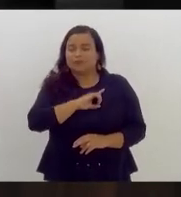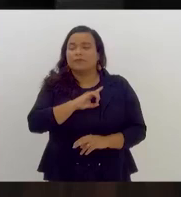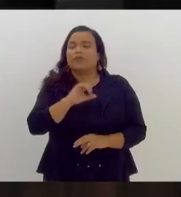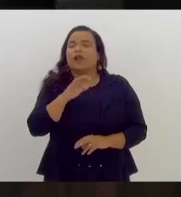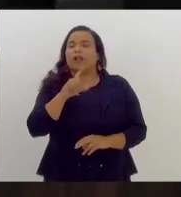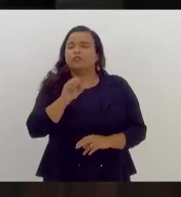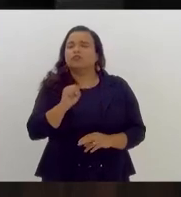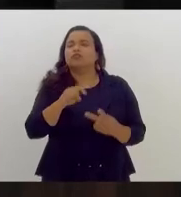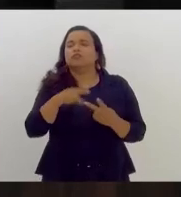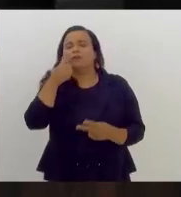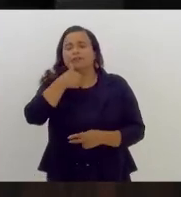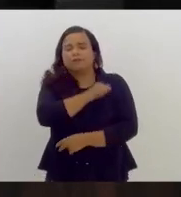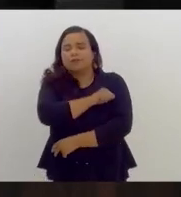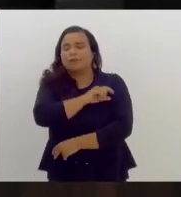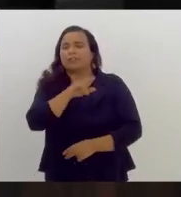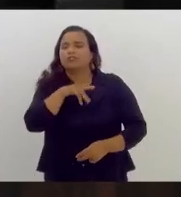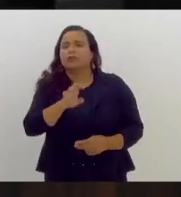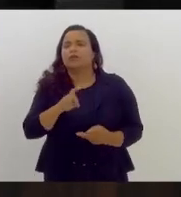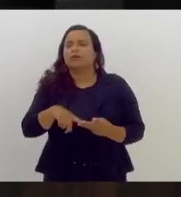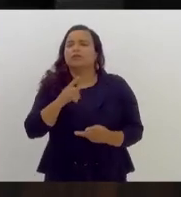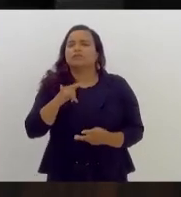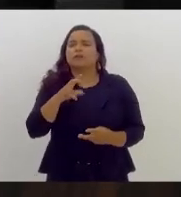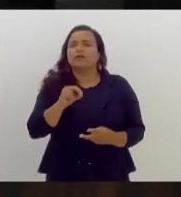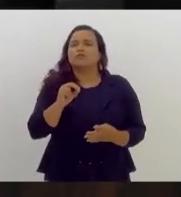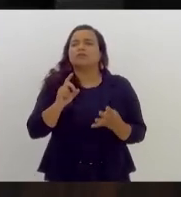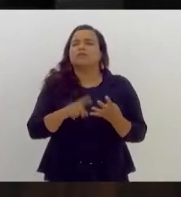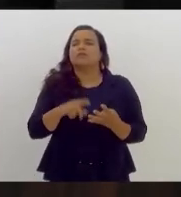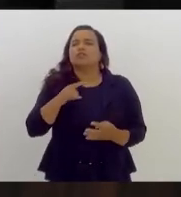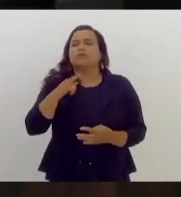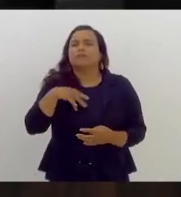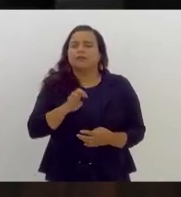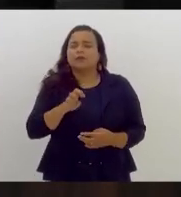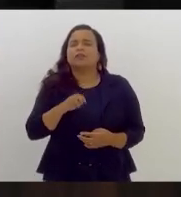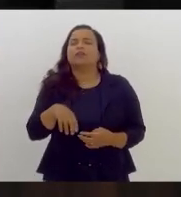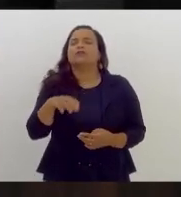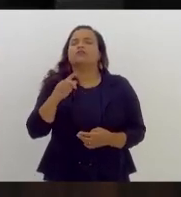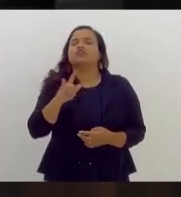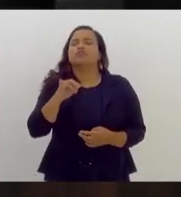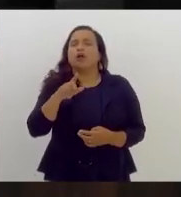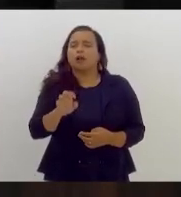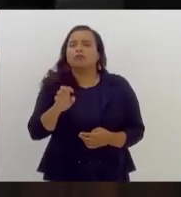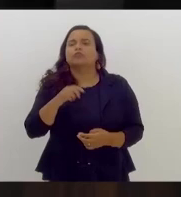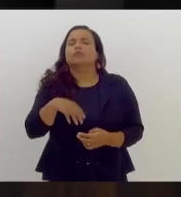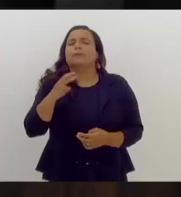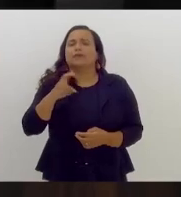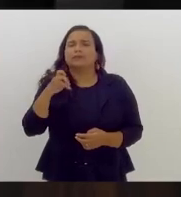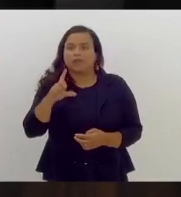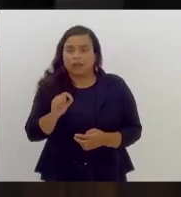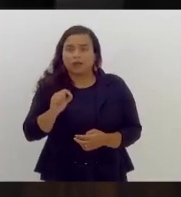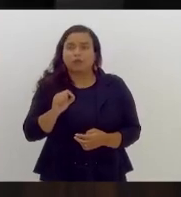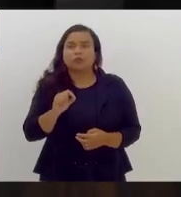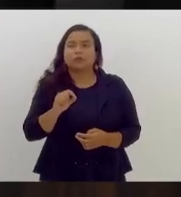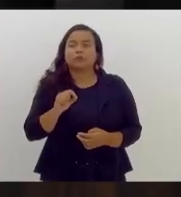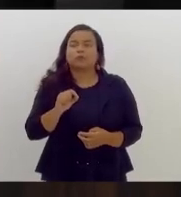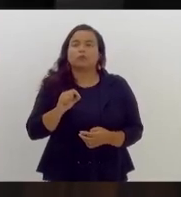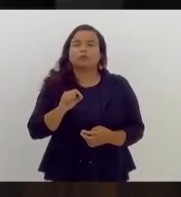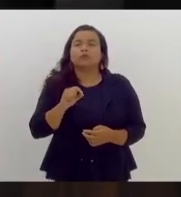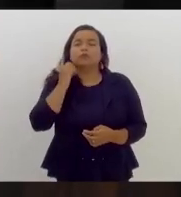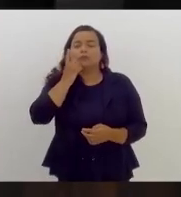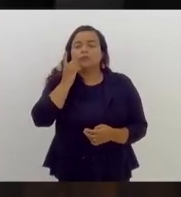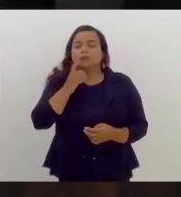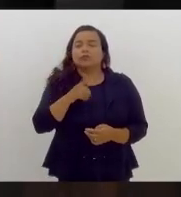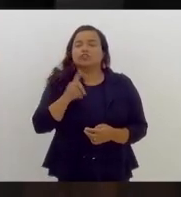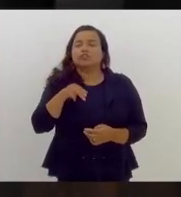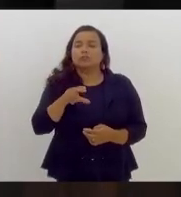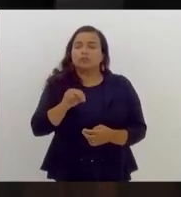Rejane, deputado Fábio Silva, deputado Giovanni Ratinho, deputado Jorge Felipe Neto, deputado Marcelo Cabeleireiro, deputado Marcelo